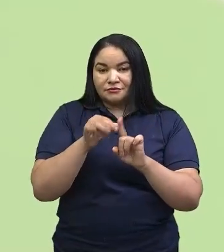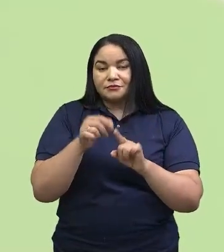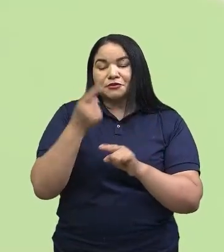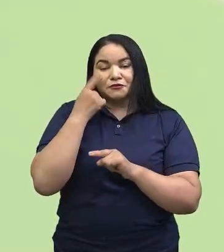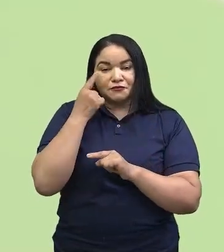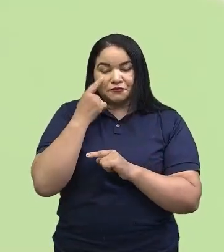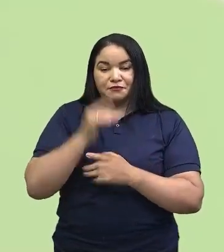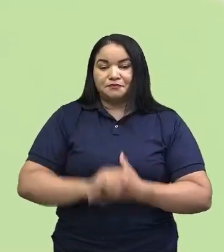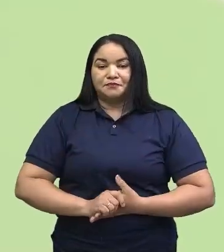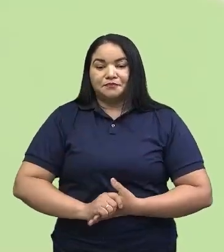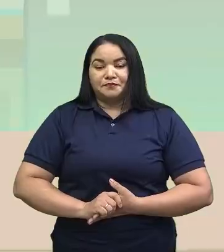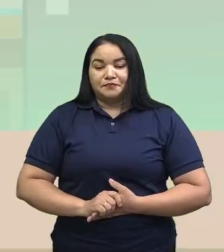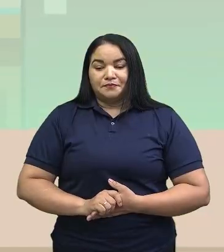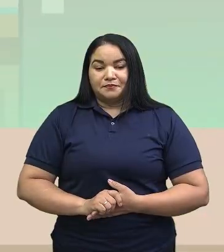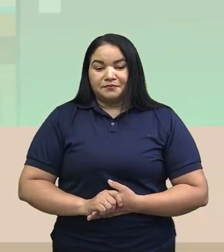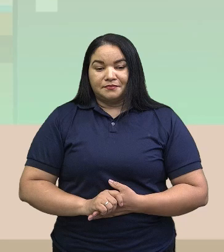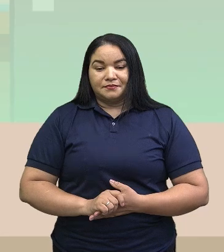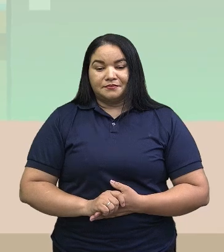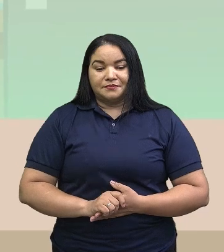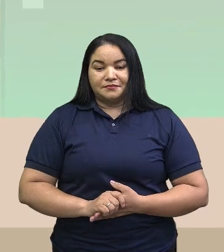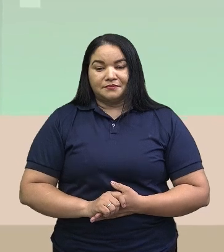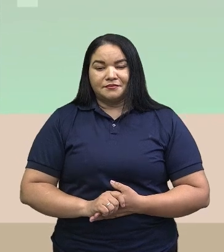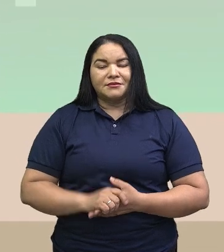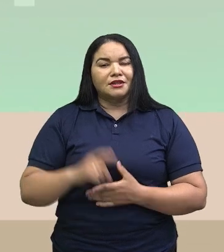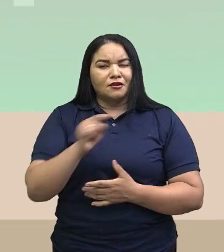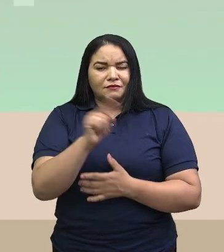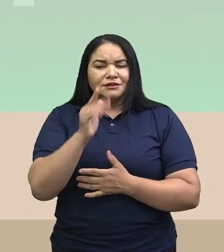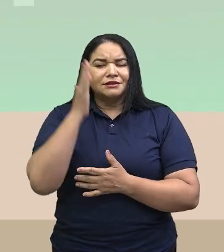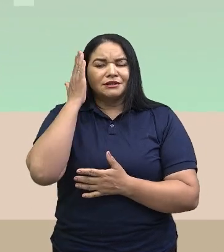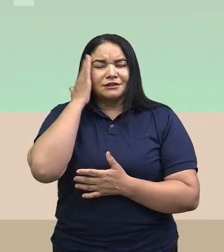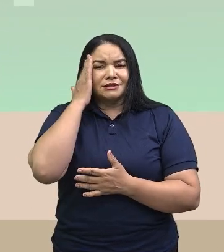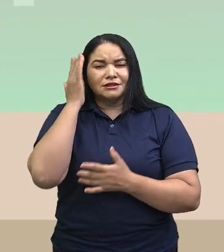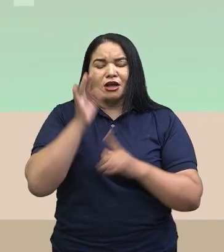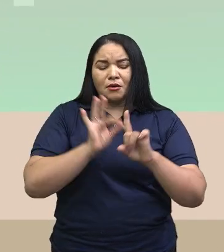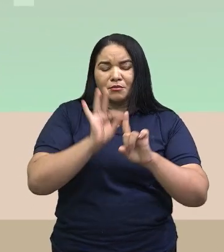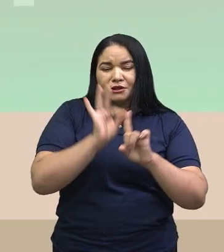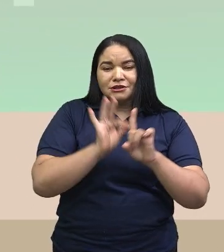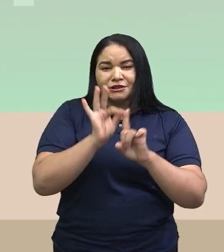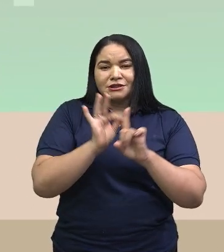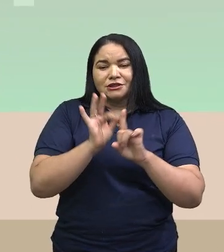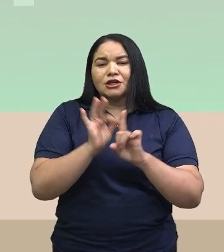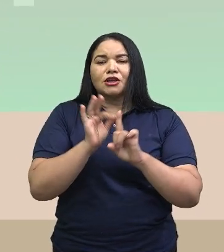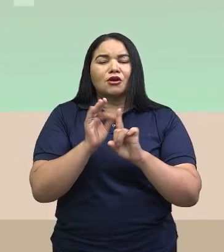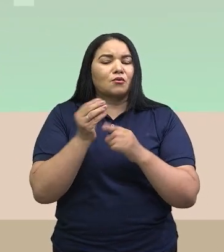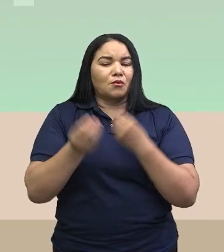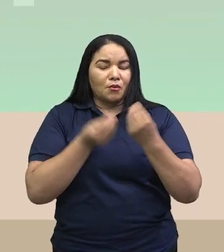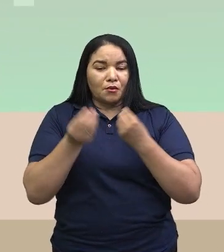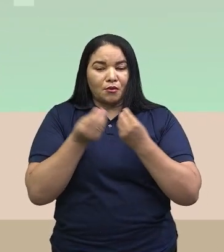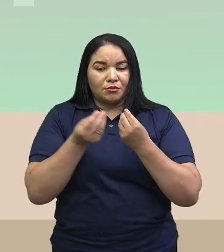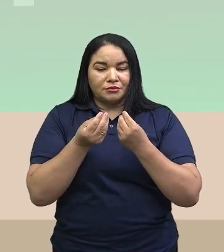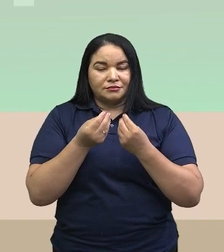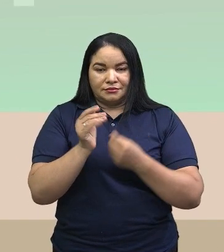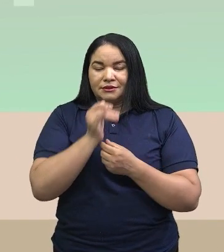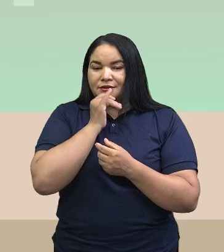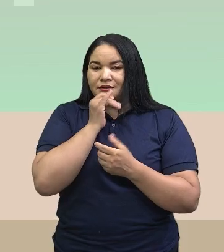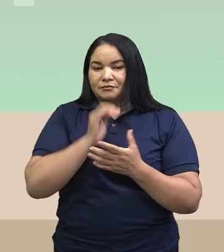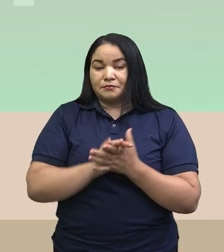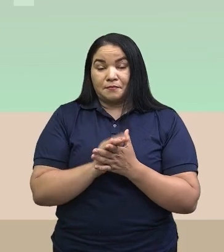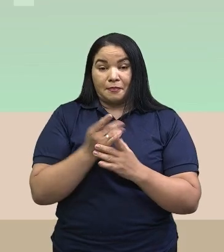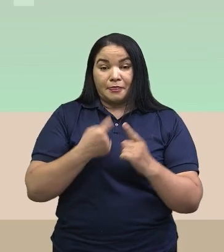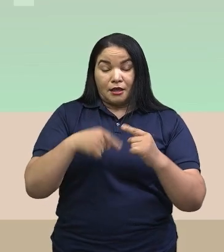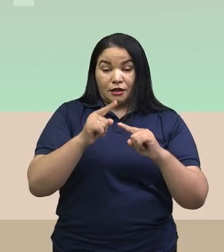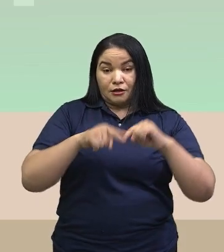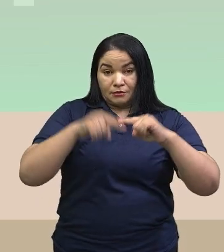lá assistir? Você sabe como medir a temperatura de algo? Quando falamos de